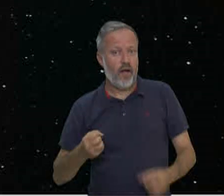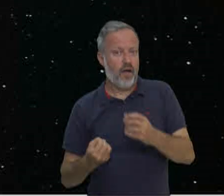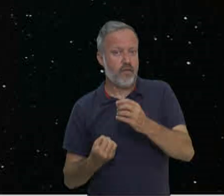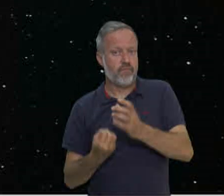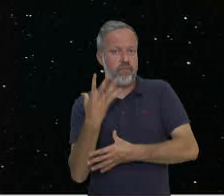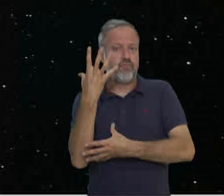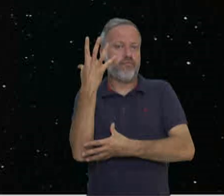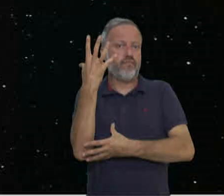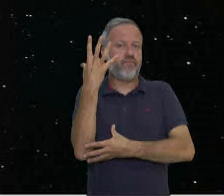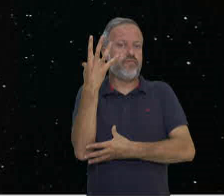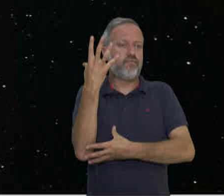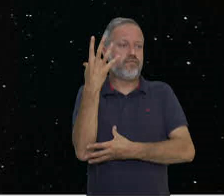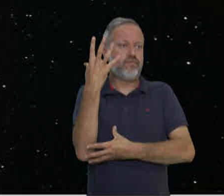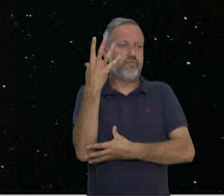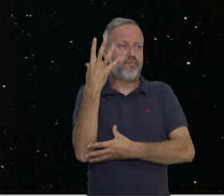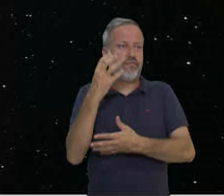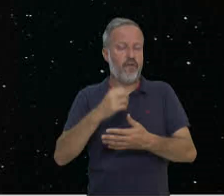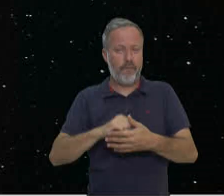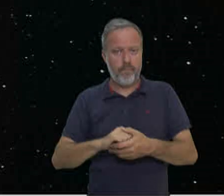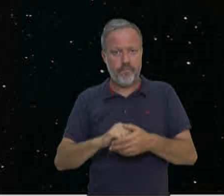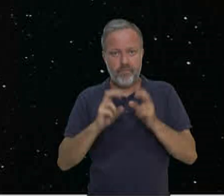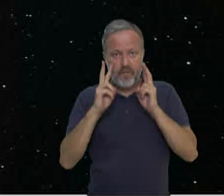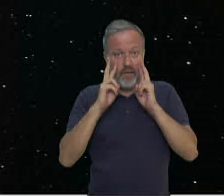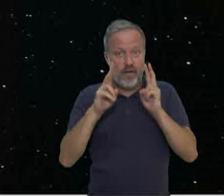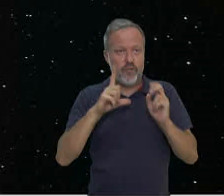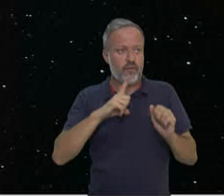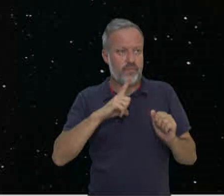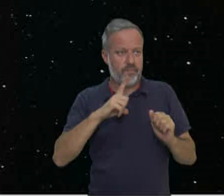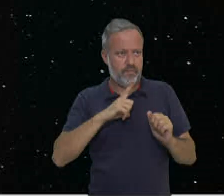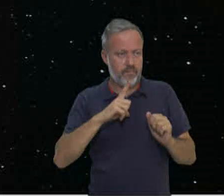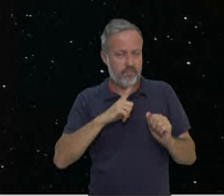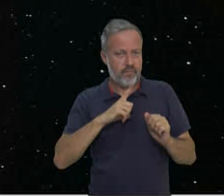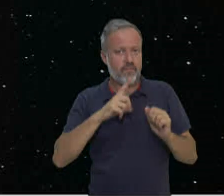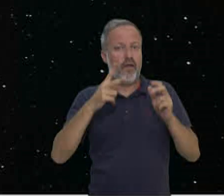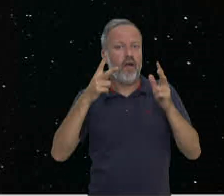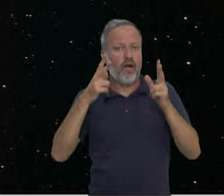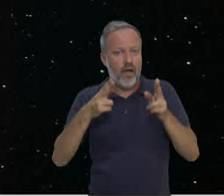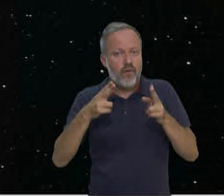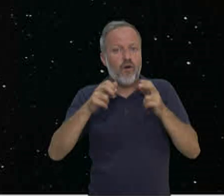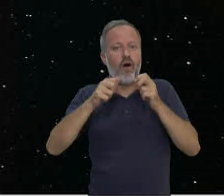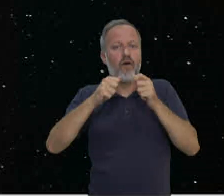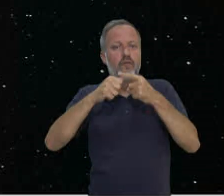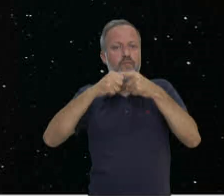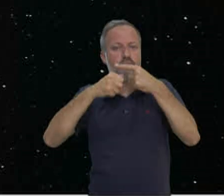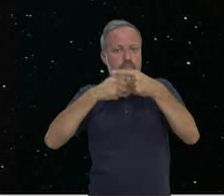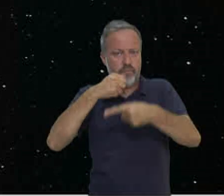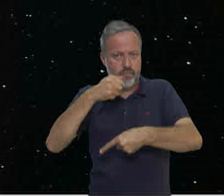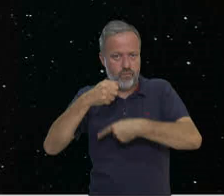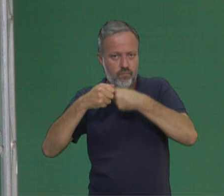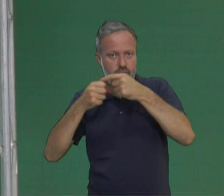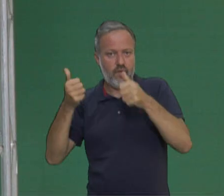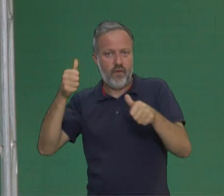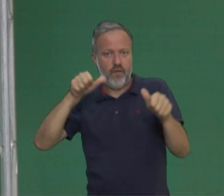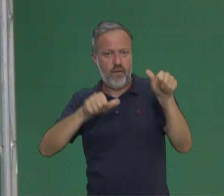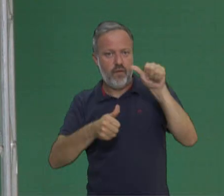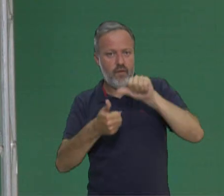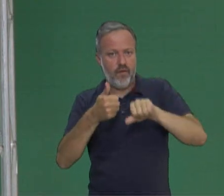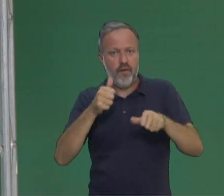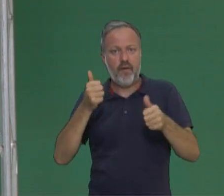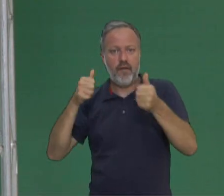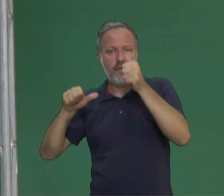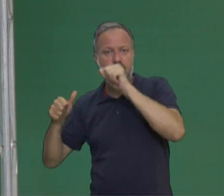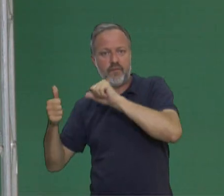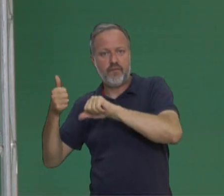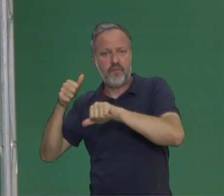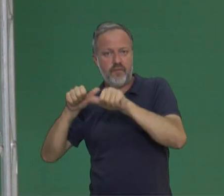átomos. Elementos e substâncias. Os elementos são sempre feitos do mesmo tipo de átomo. Então, elementos químicos, só um átomo. Elemento